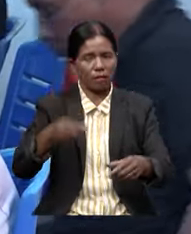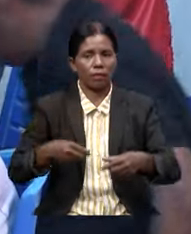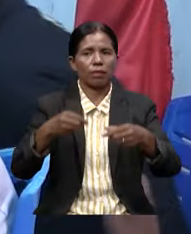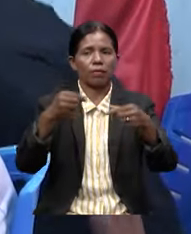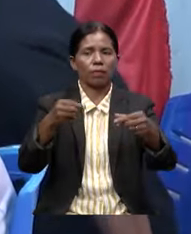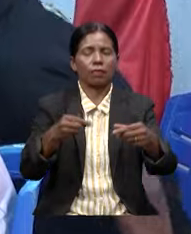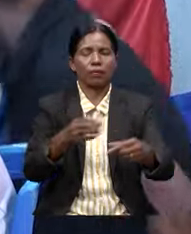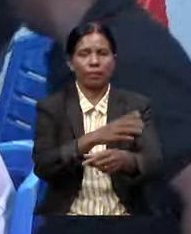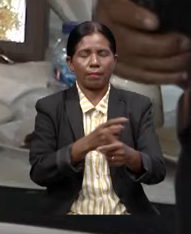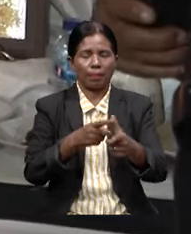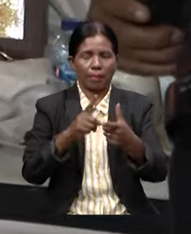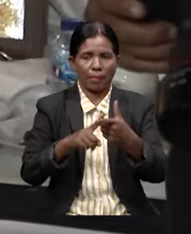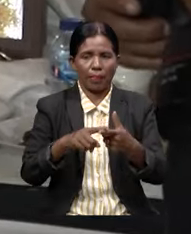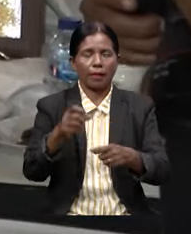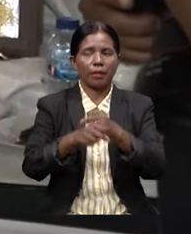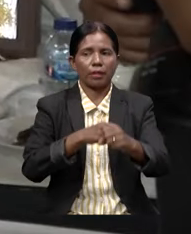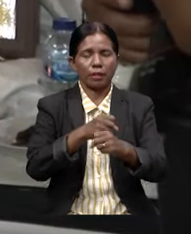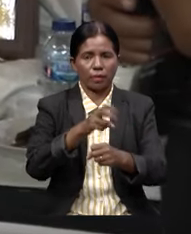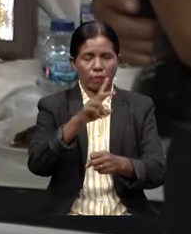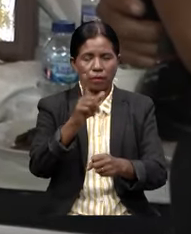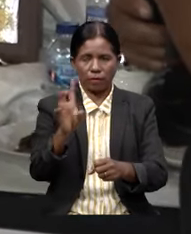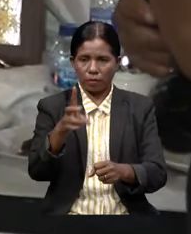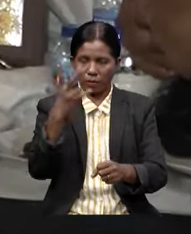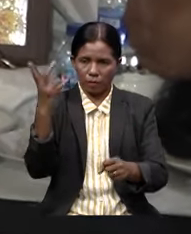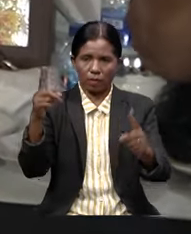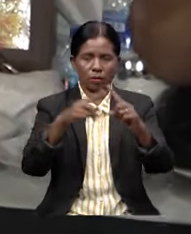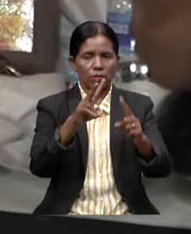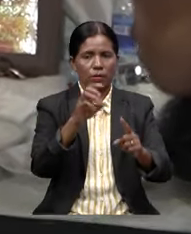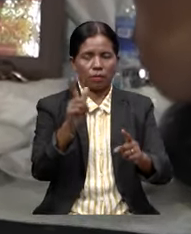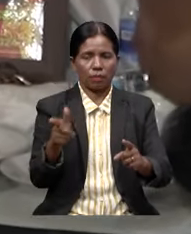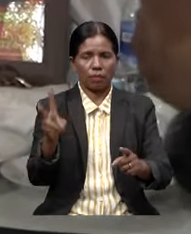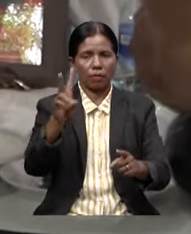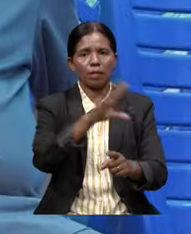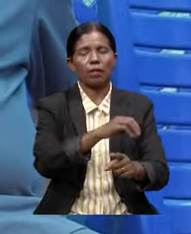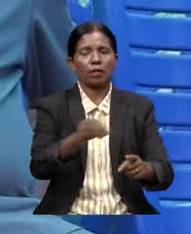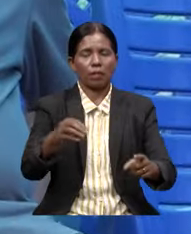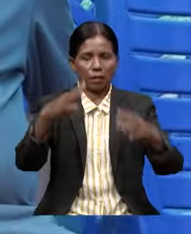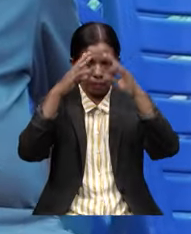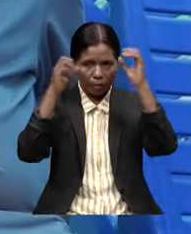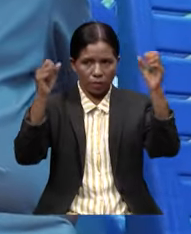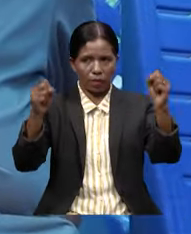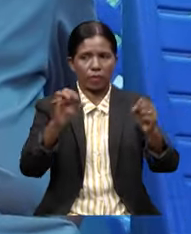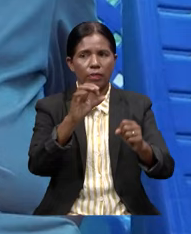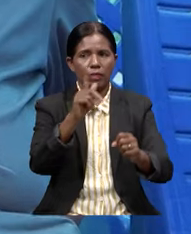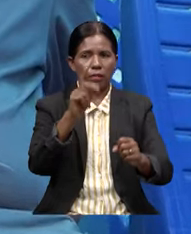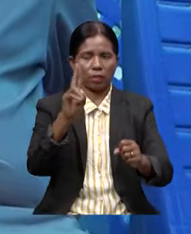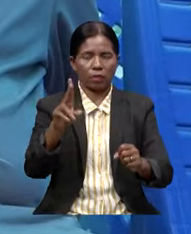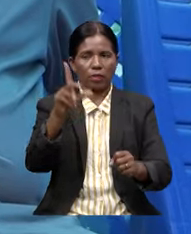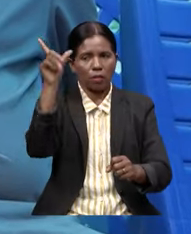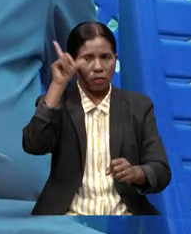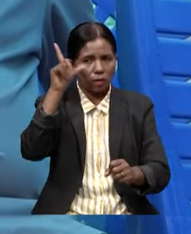homenagem. Eis eficácia militar e atinang rivolação resinhito, totinang rivolão resin rua e a mandato ex-presidente da República Francisco Guterres